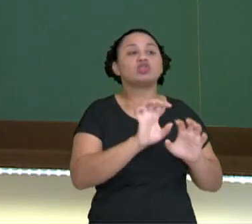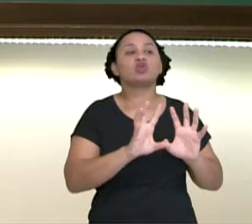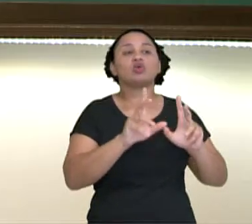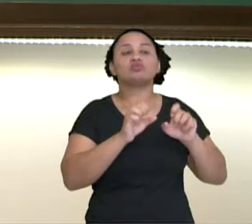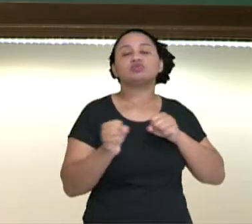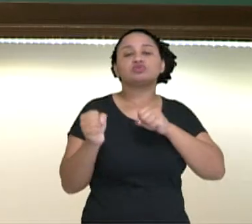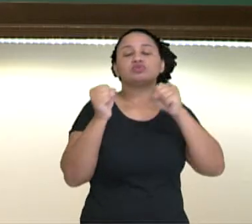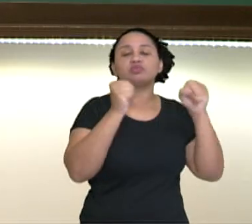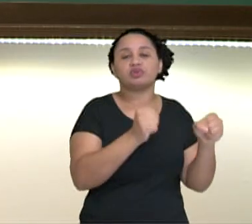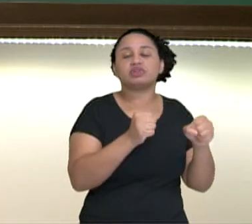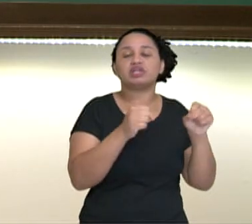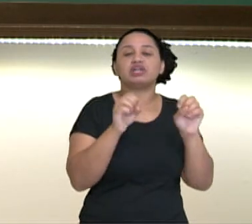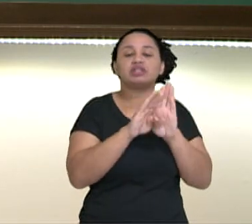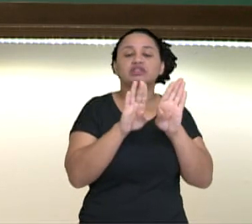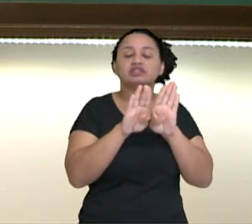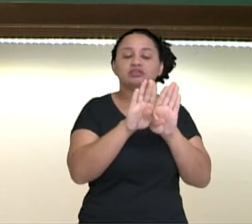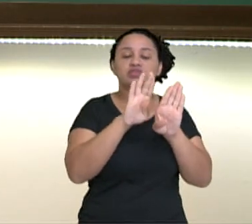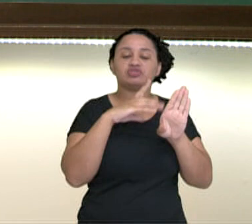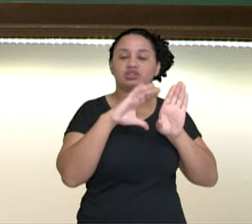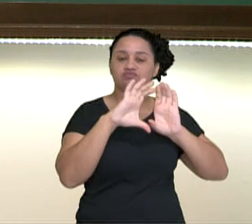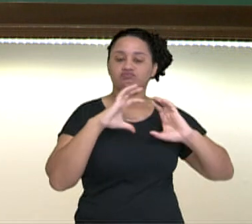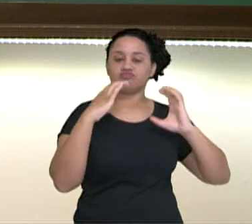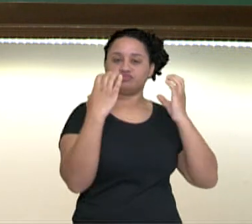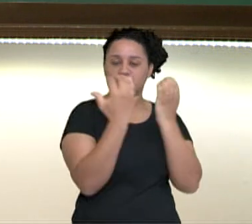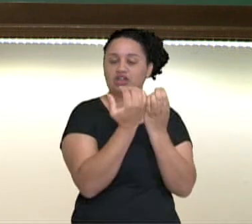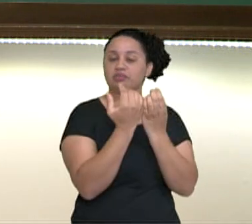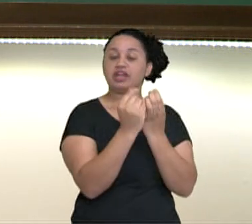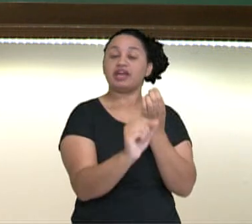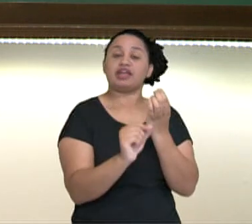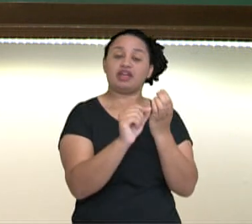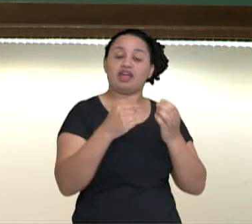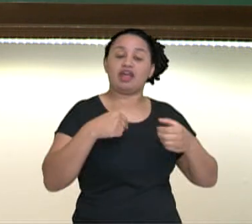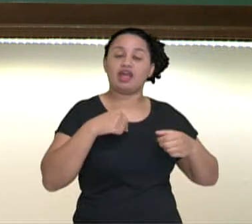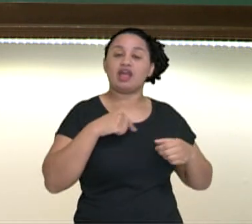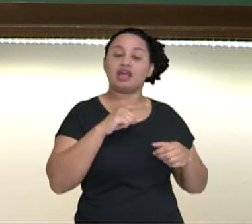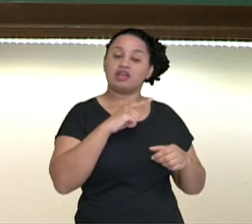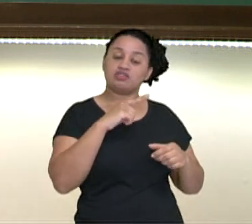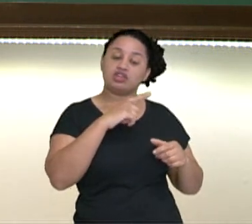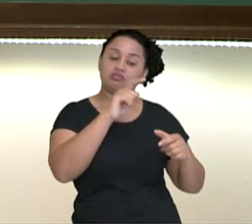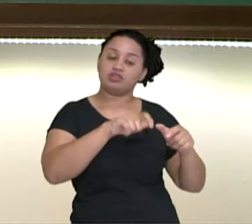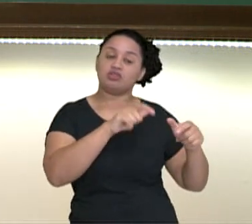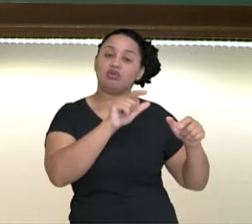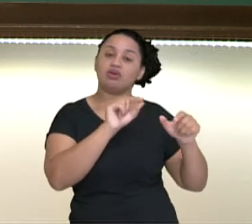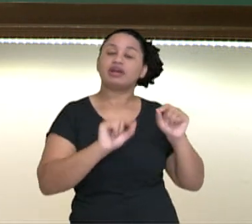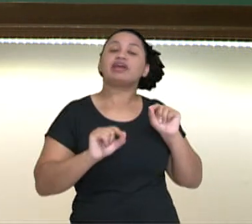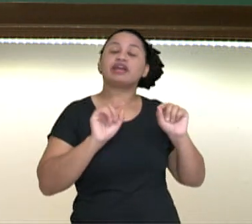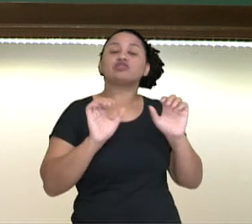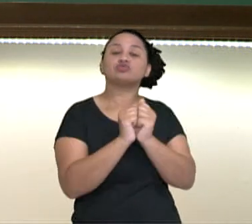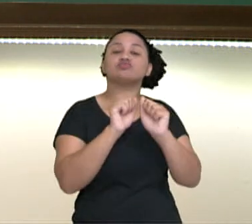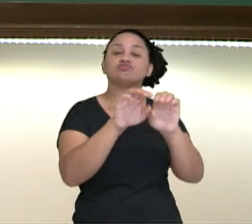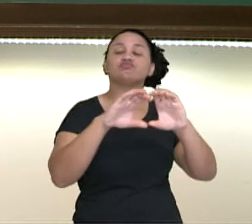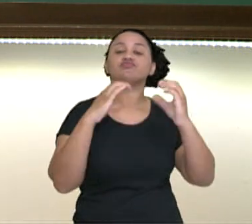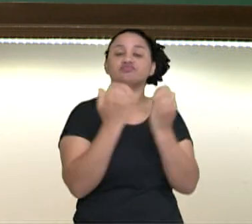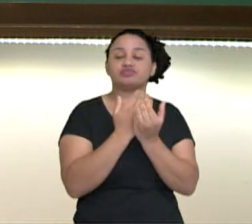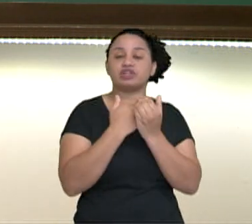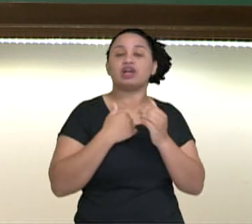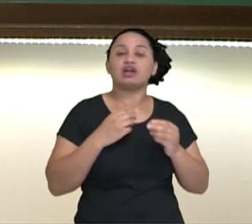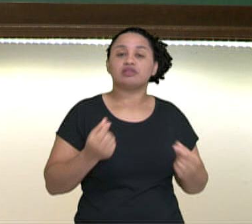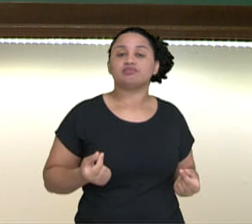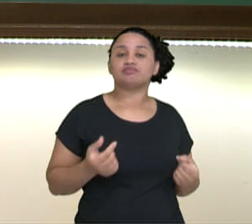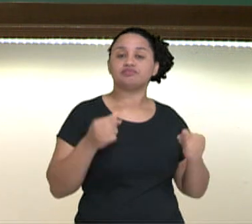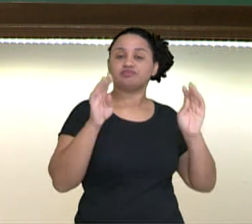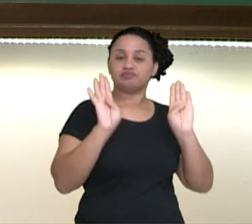dos Comuns tinham como os maiores representantes a burguesia, né? E o direito ao